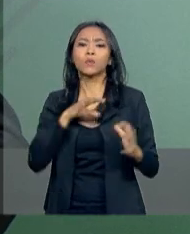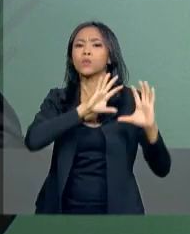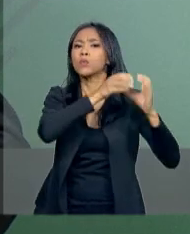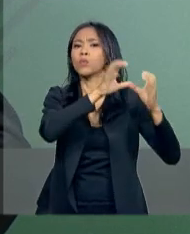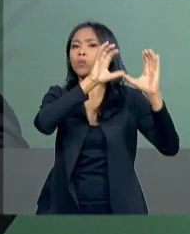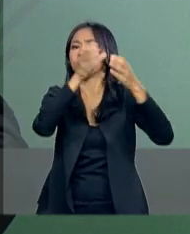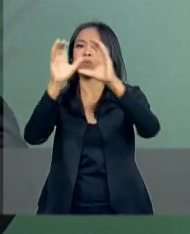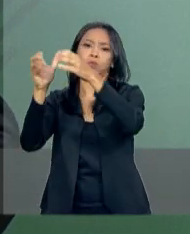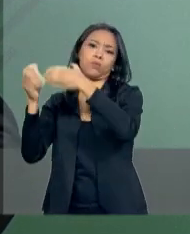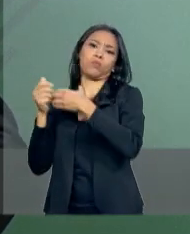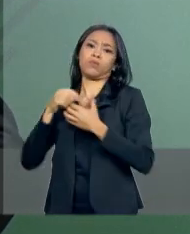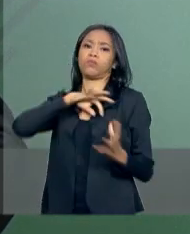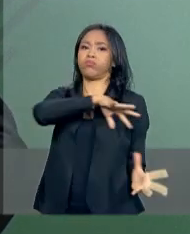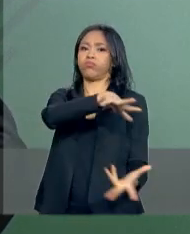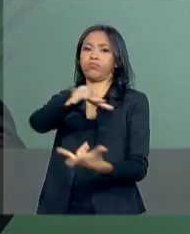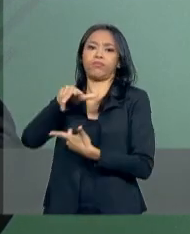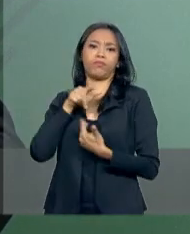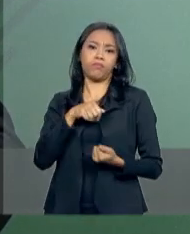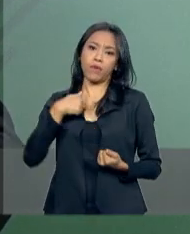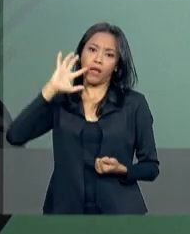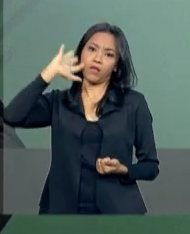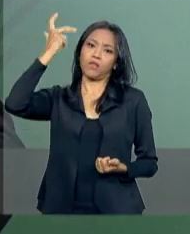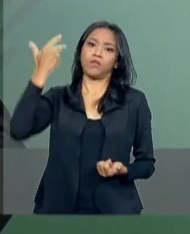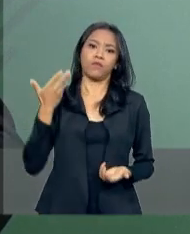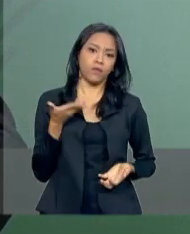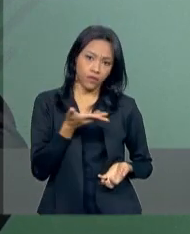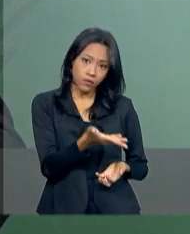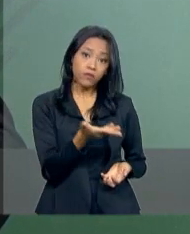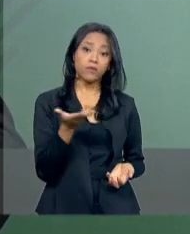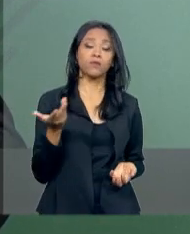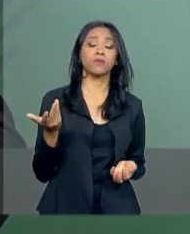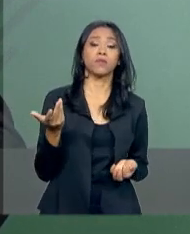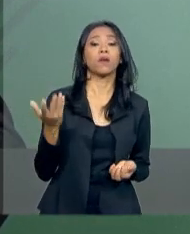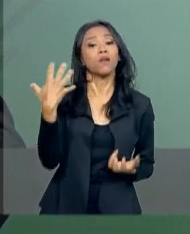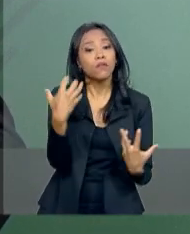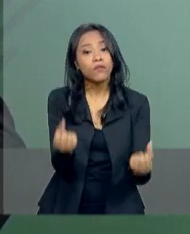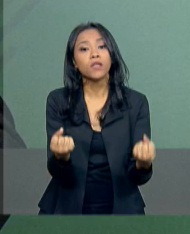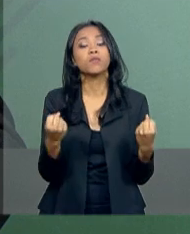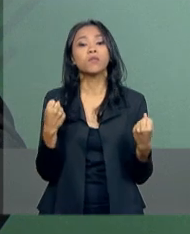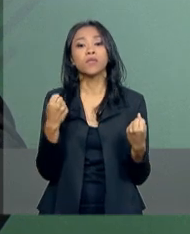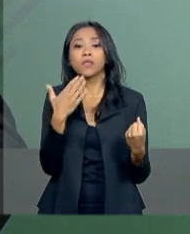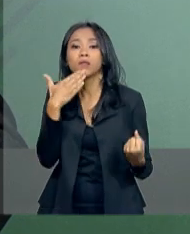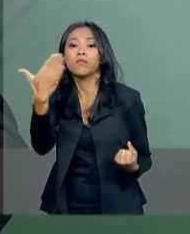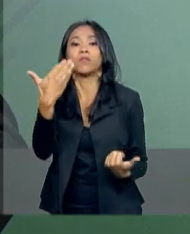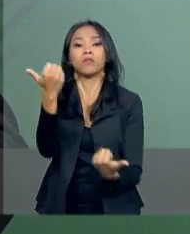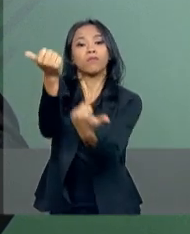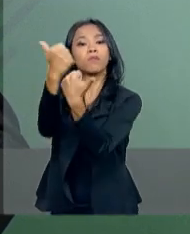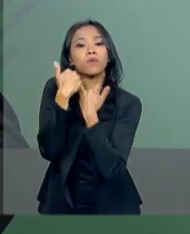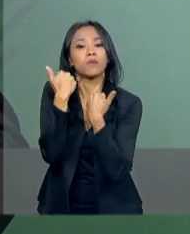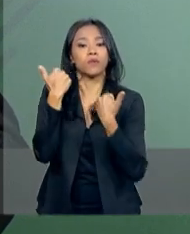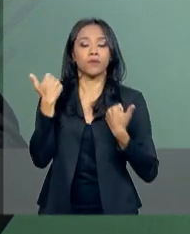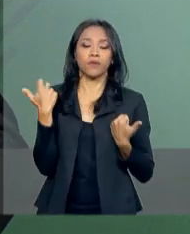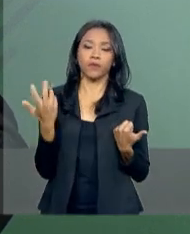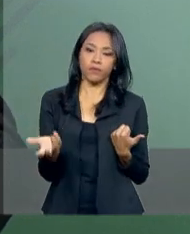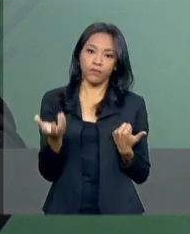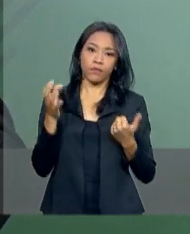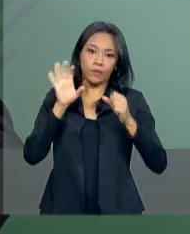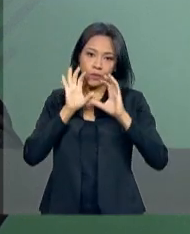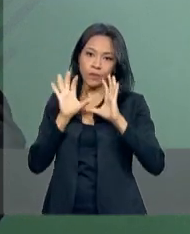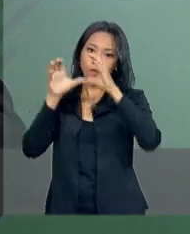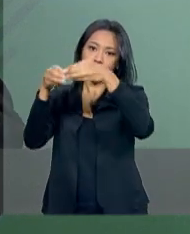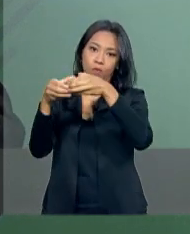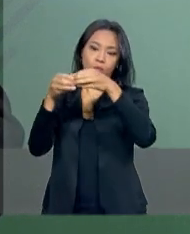alterar esse quadro dramático vamos buscar apoio na comunidade